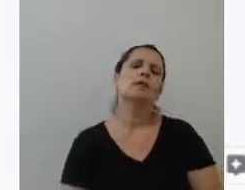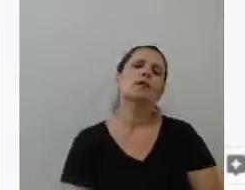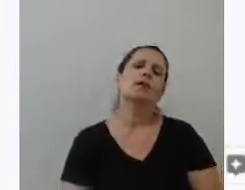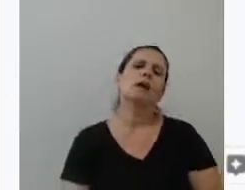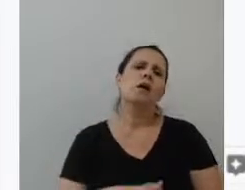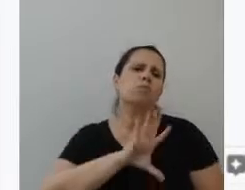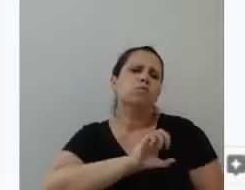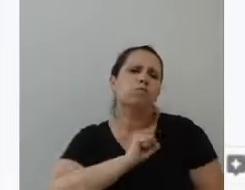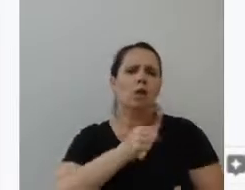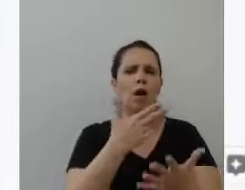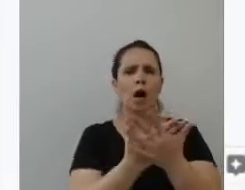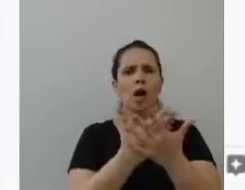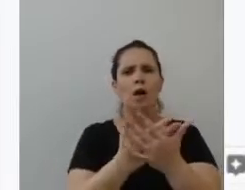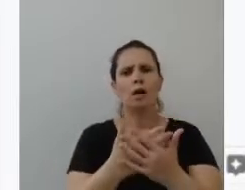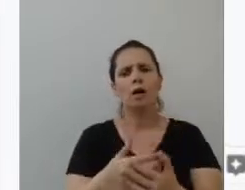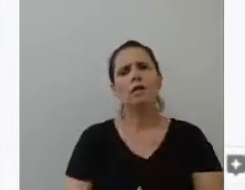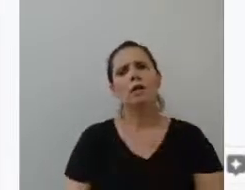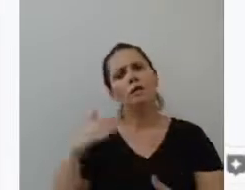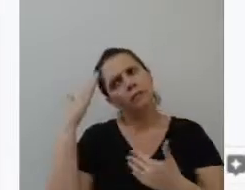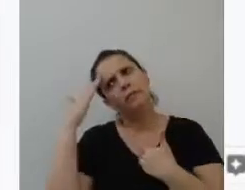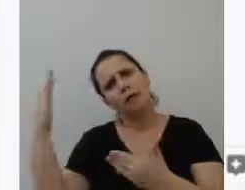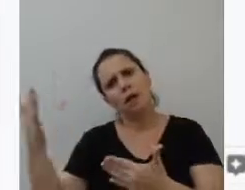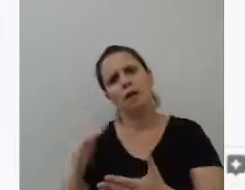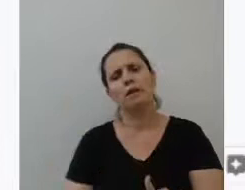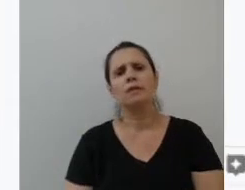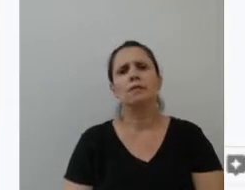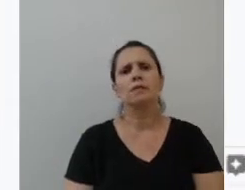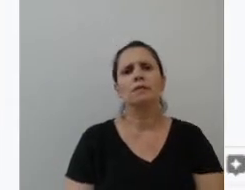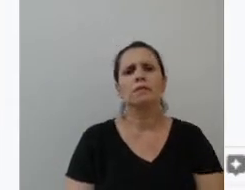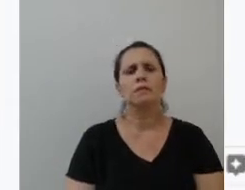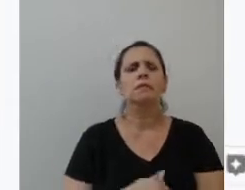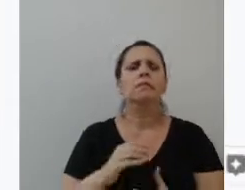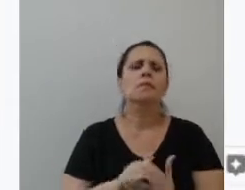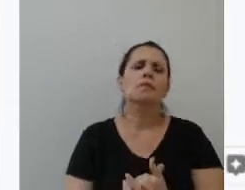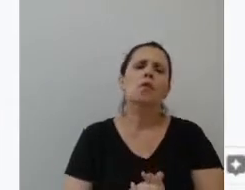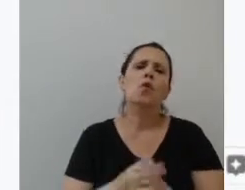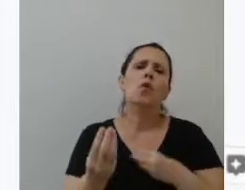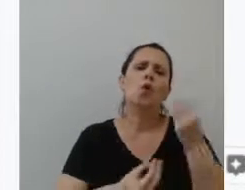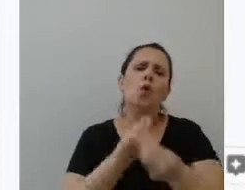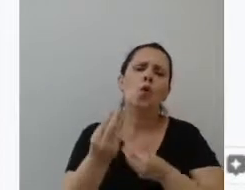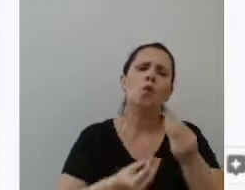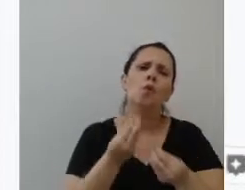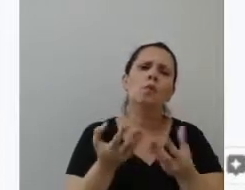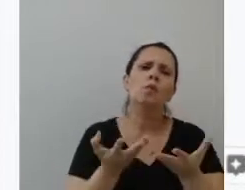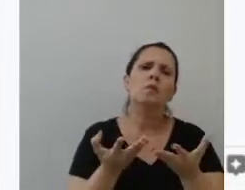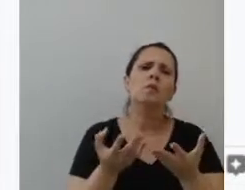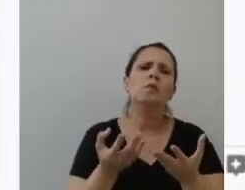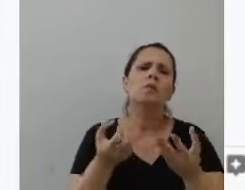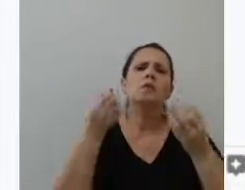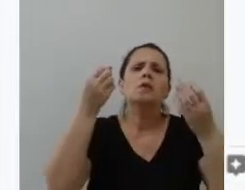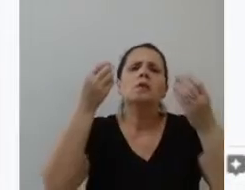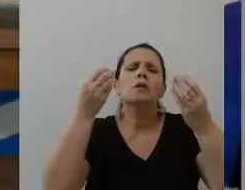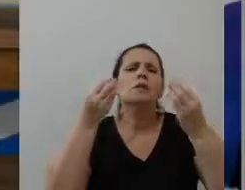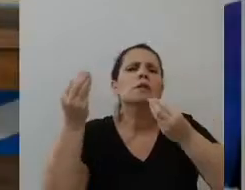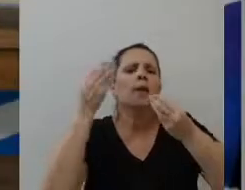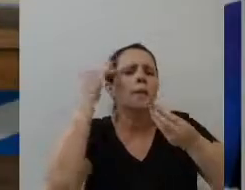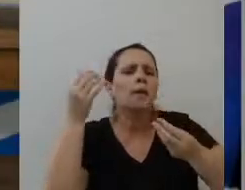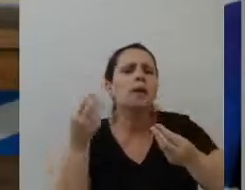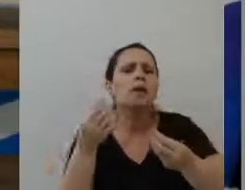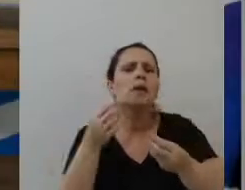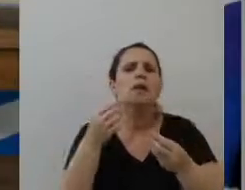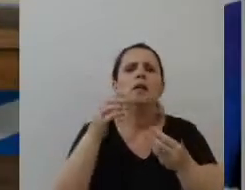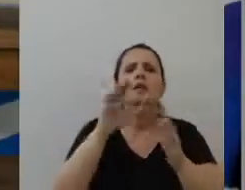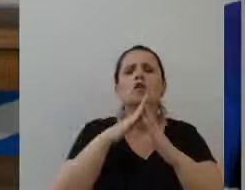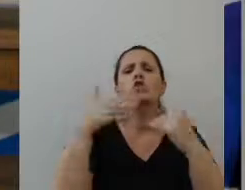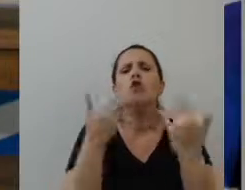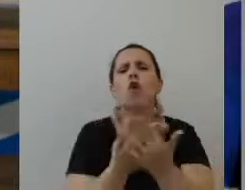Estou adorando a aula. Obrigado, Mari. Coraçãozinho, cheiro para você. Como podemos caracterizar e identificar uma escola literária? Mari, não